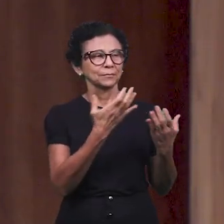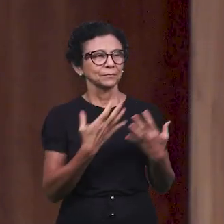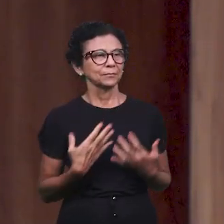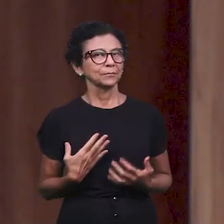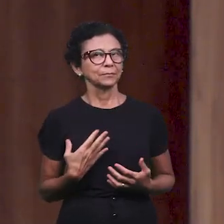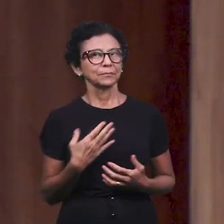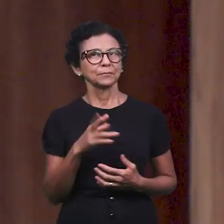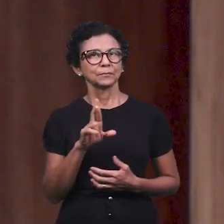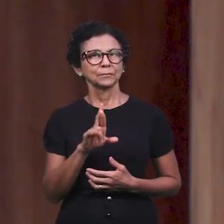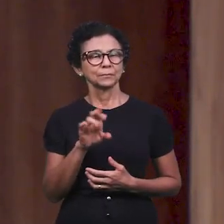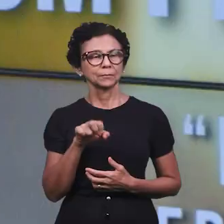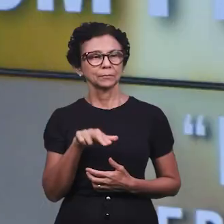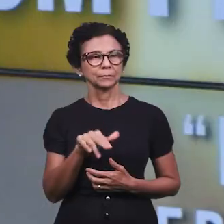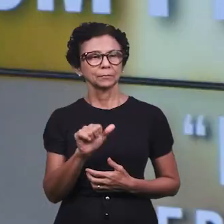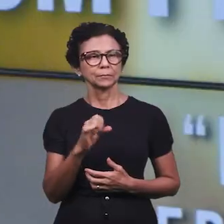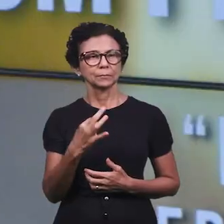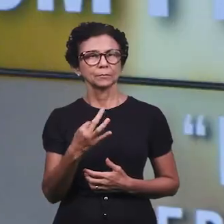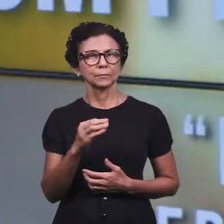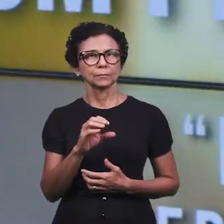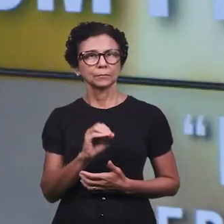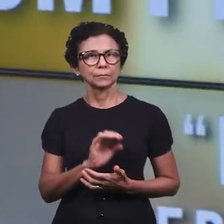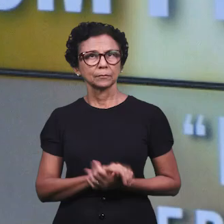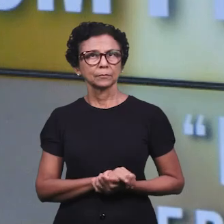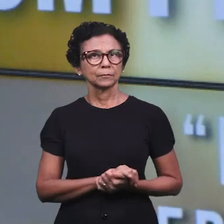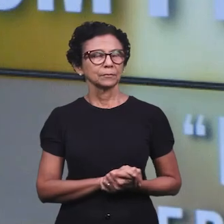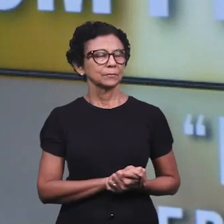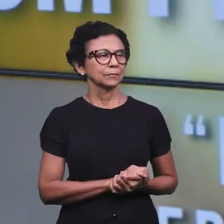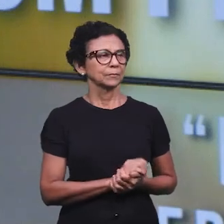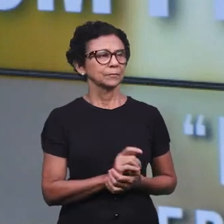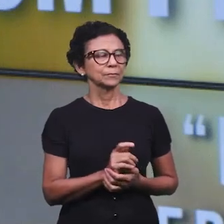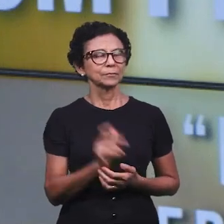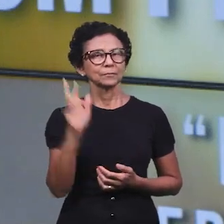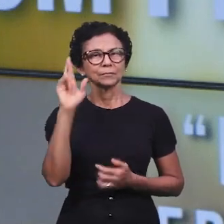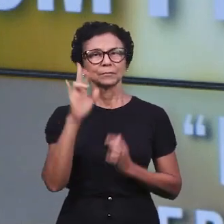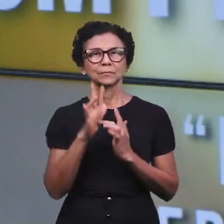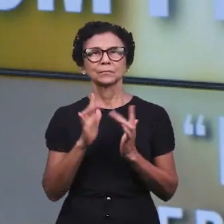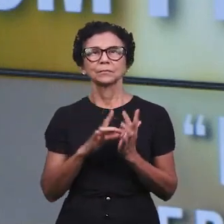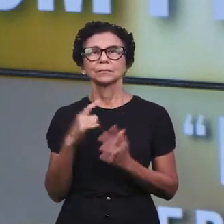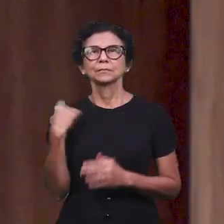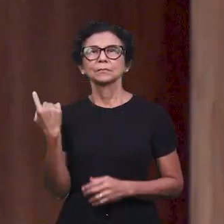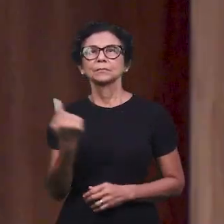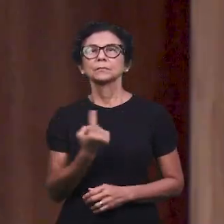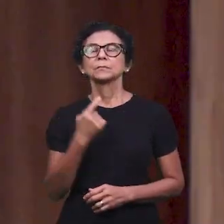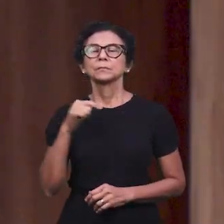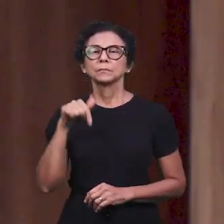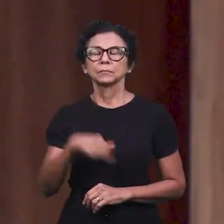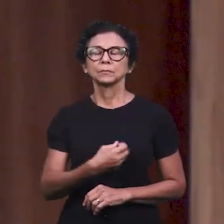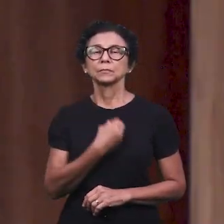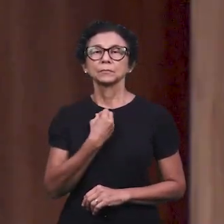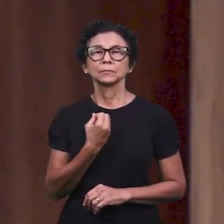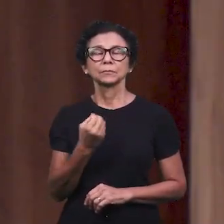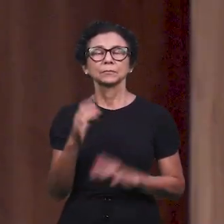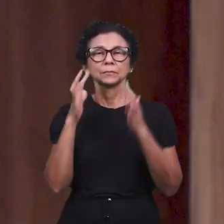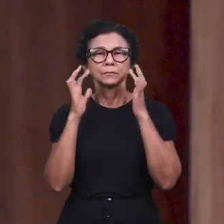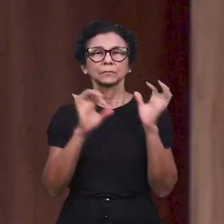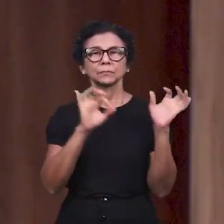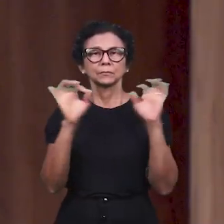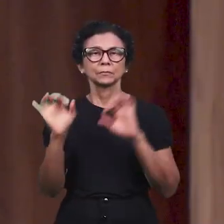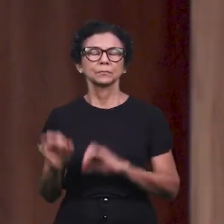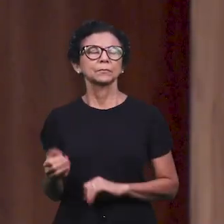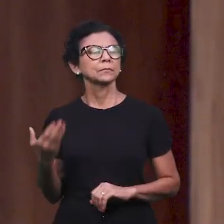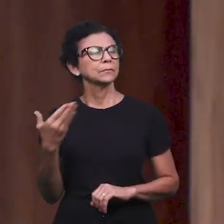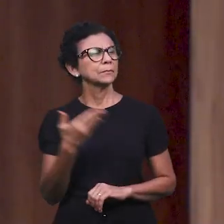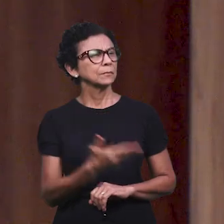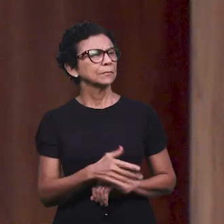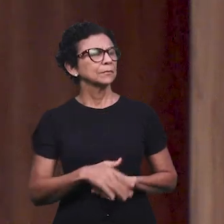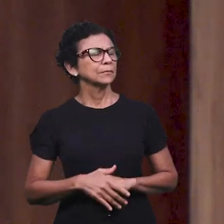Pastor Marcelo e a todos que nos acompanham, Pastor Guilherme, a paz do Senhor Jesus a todos. Hoje o pastor Renato é pastor no Canadá. E